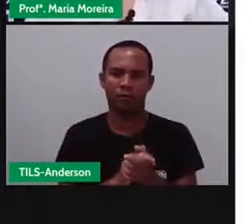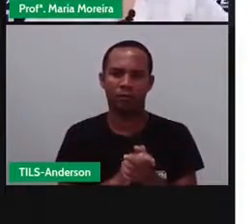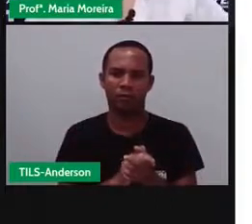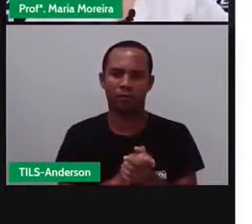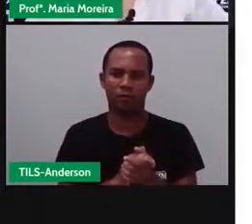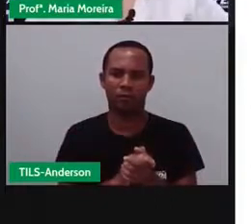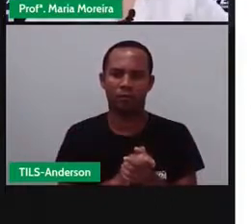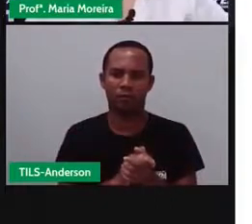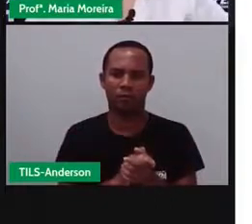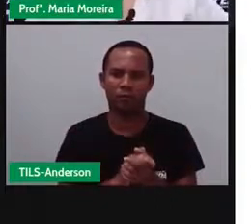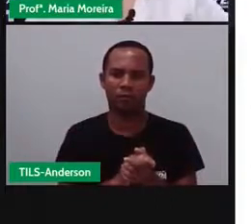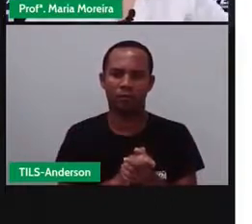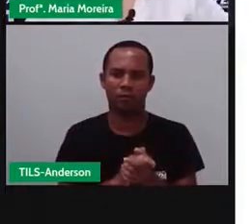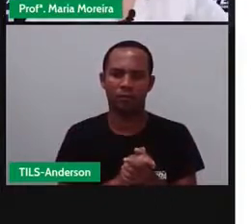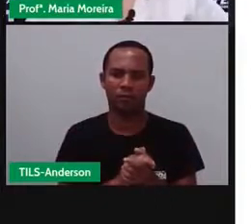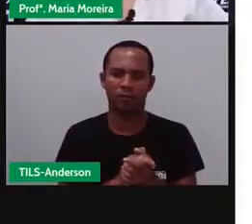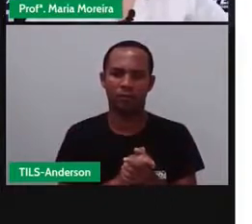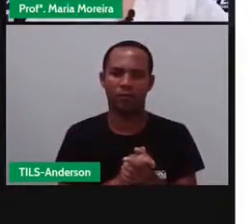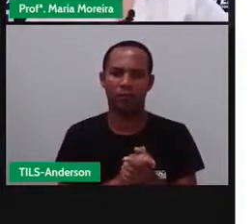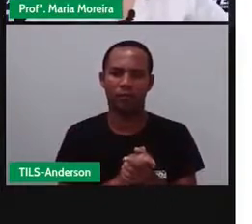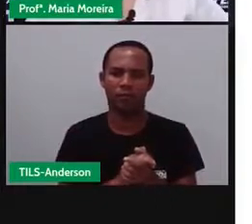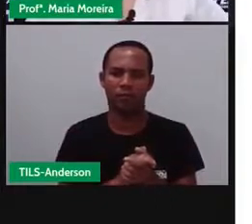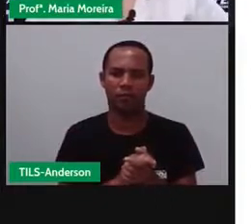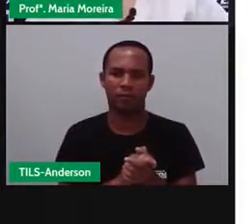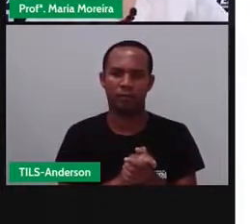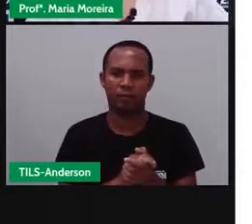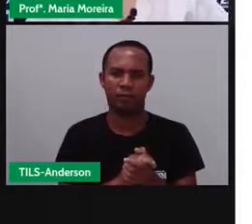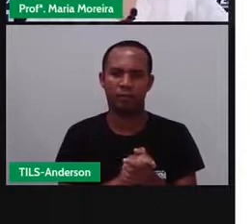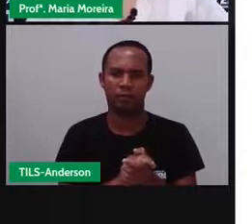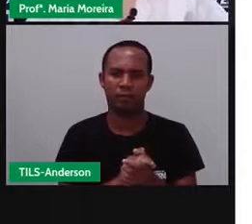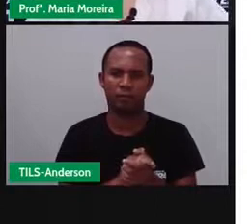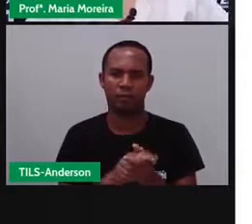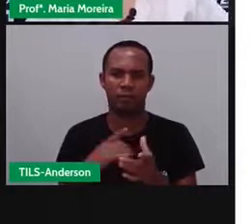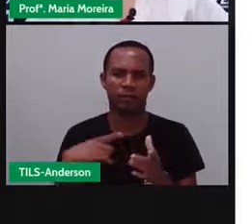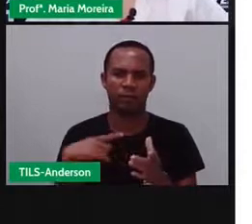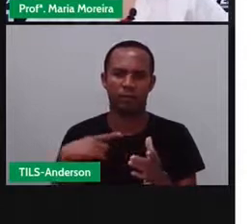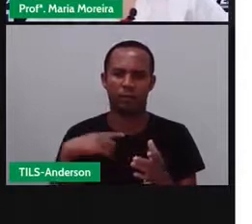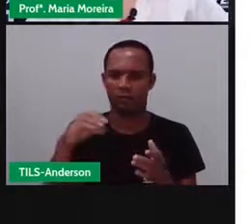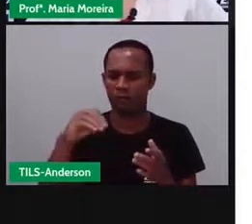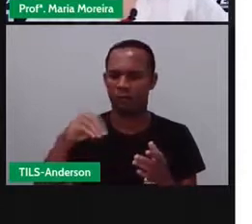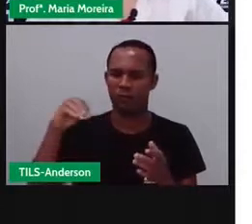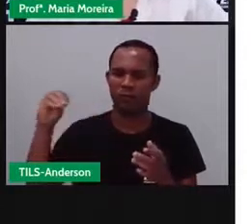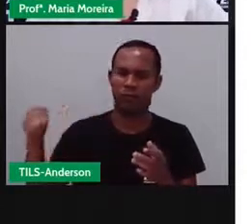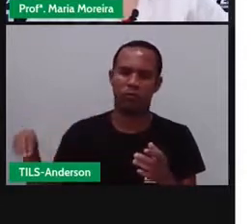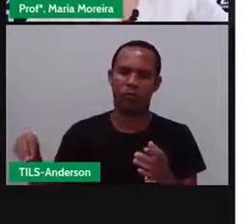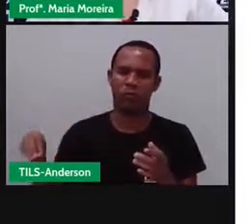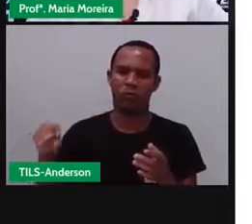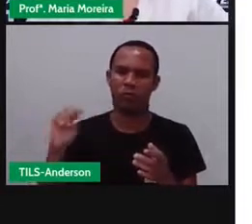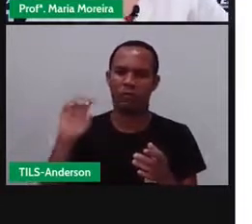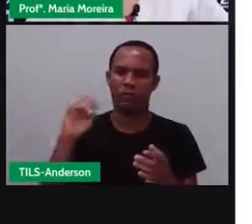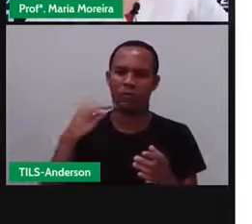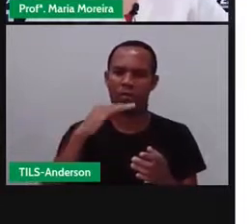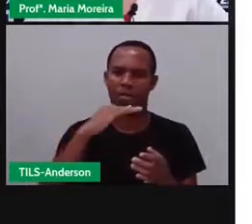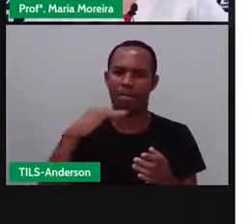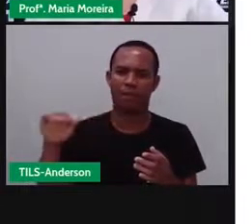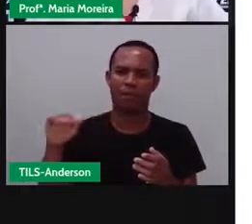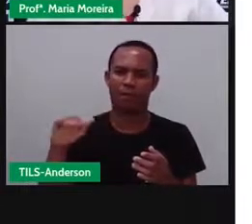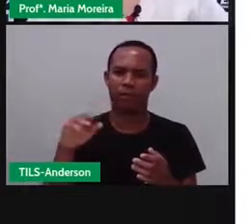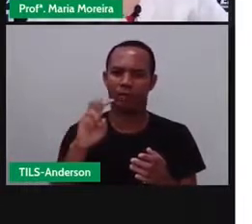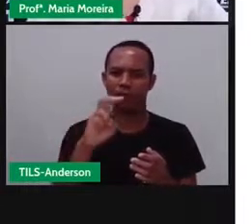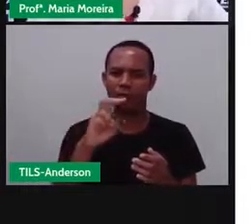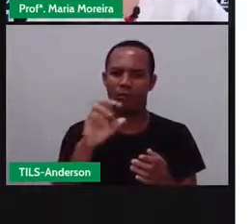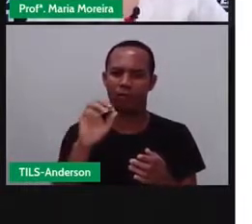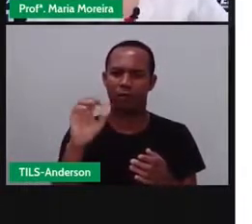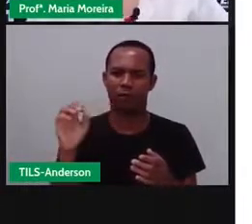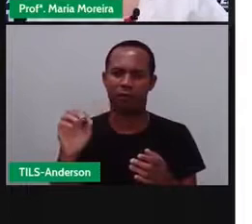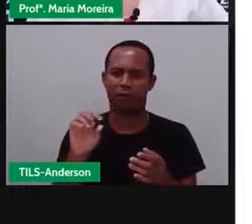1 quilo é 2 vezes 500. 500 mais 500. Se eu tiro isso aqui, já que são iguais, eu tenho o quê? A metade.